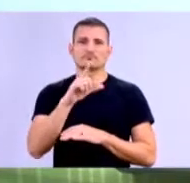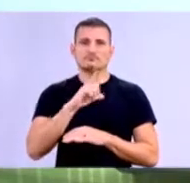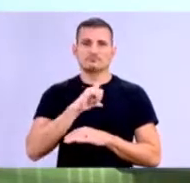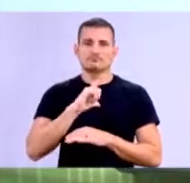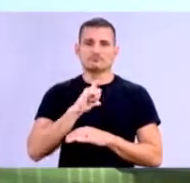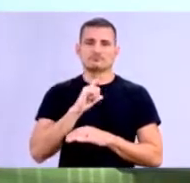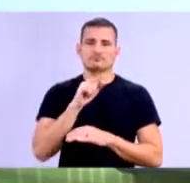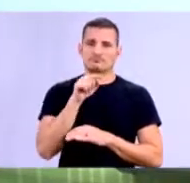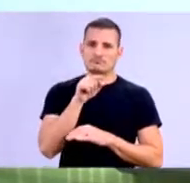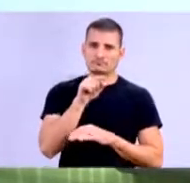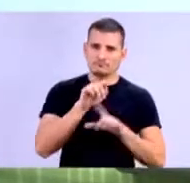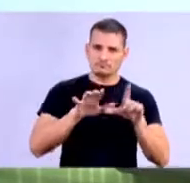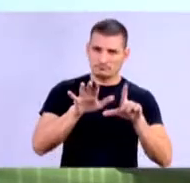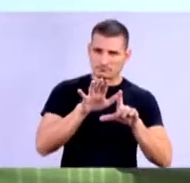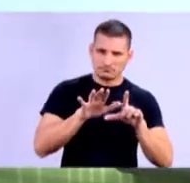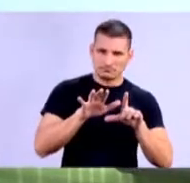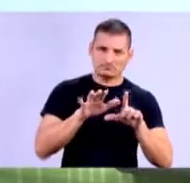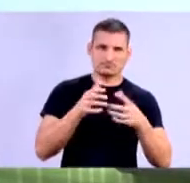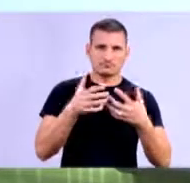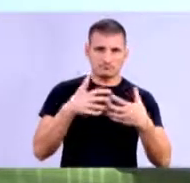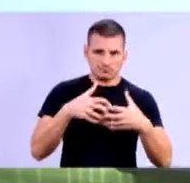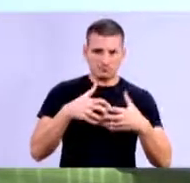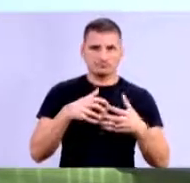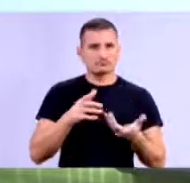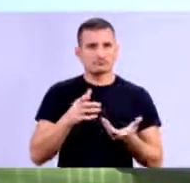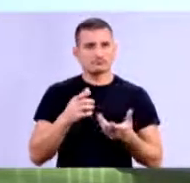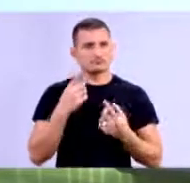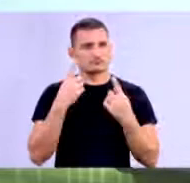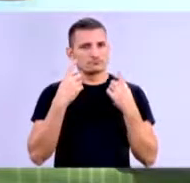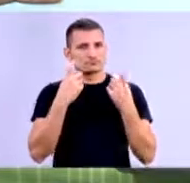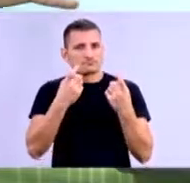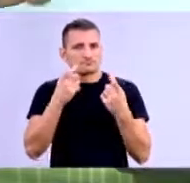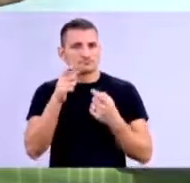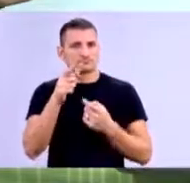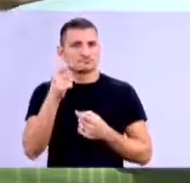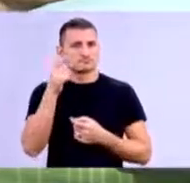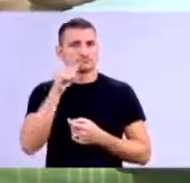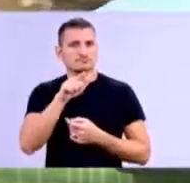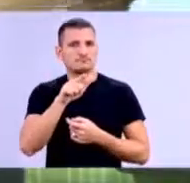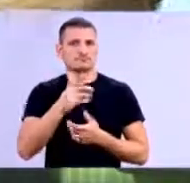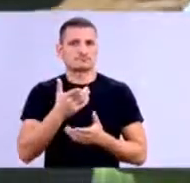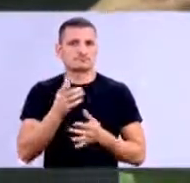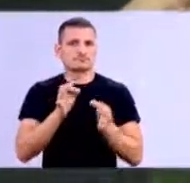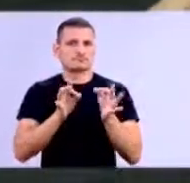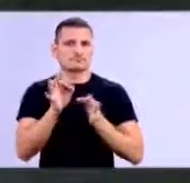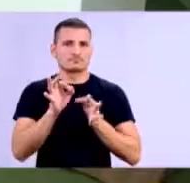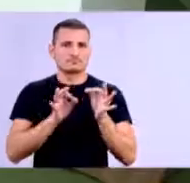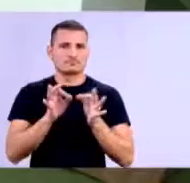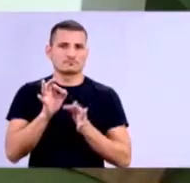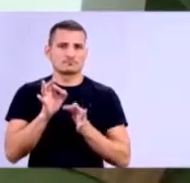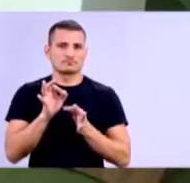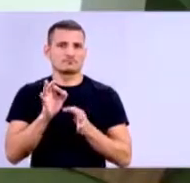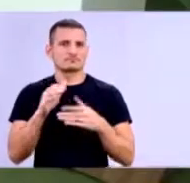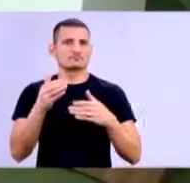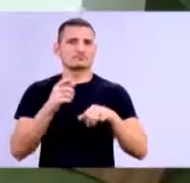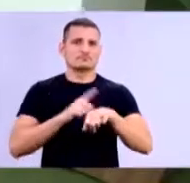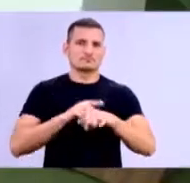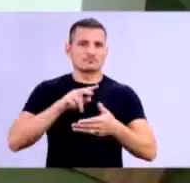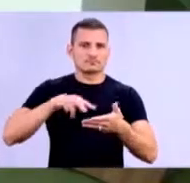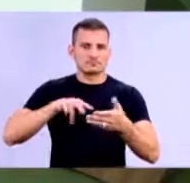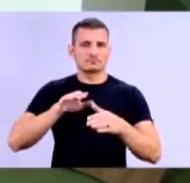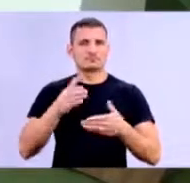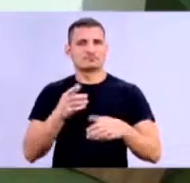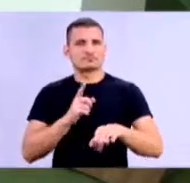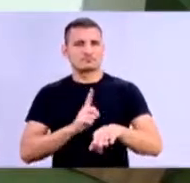aqui pelo Instituto, é interessante que você já consiga, professora, organizar qual horário para ler, qual horário